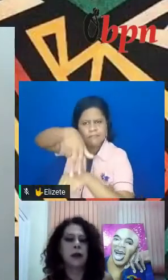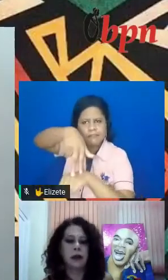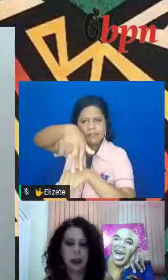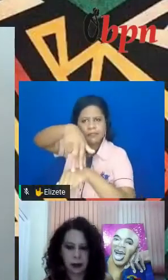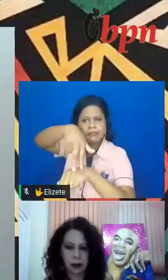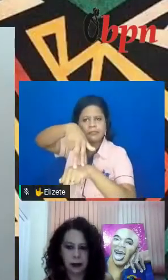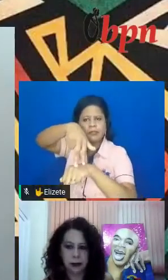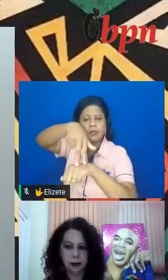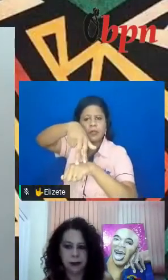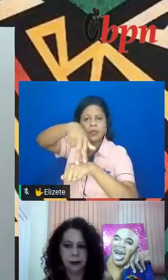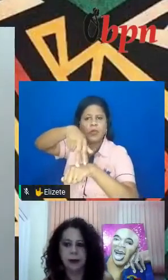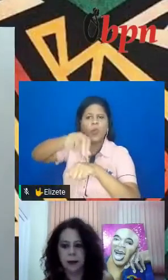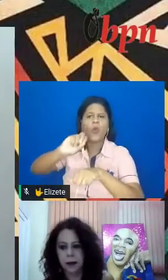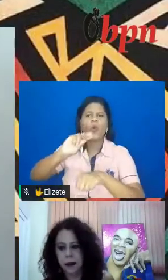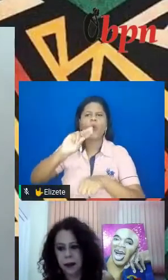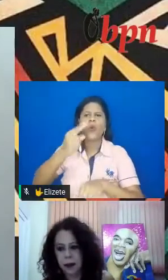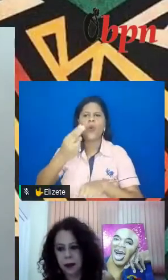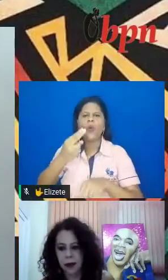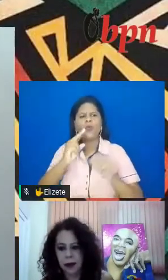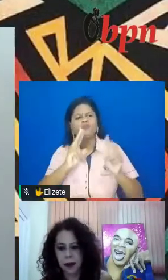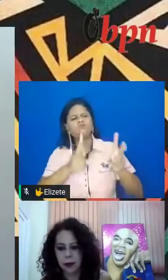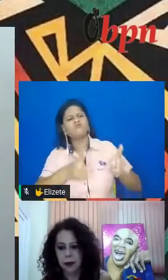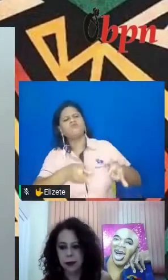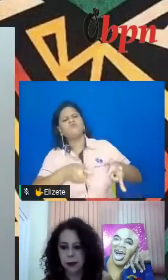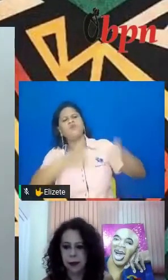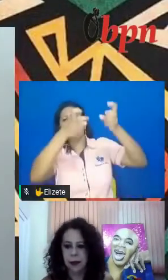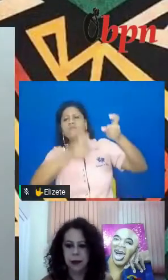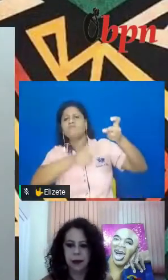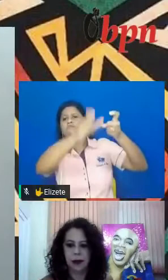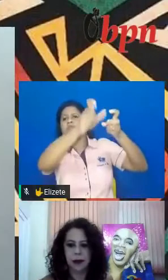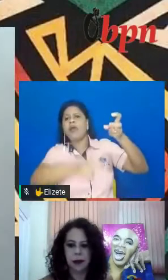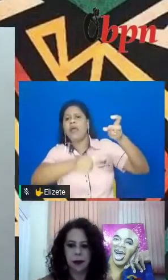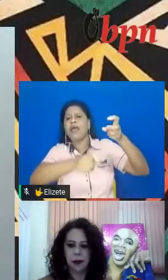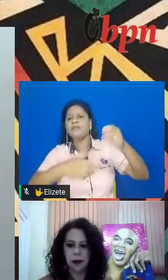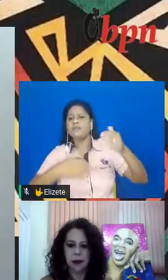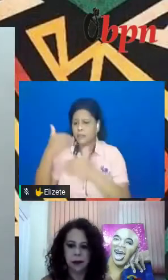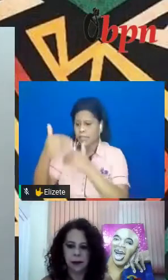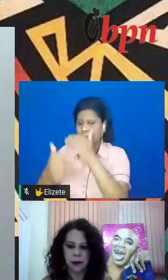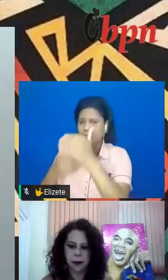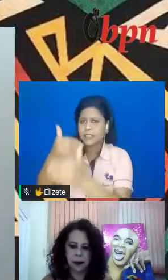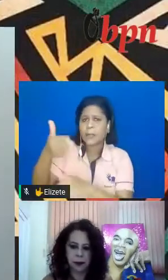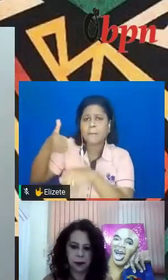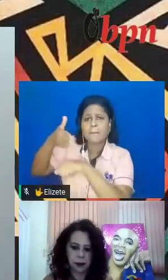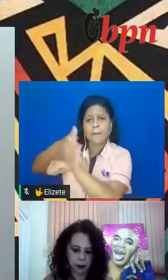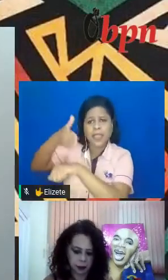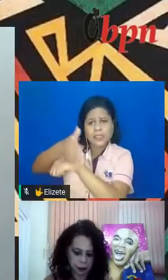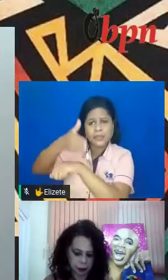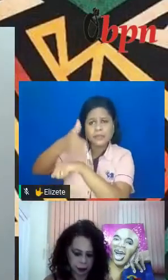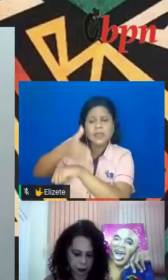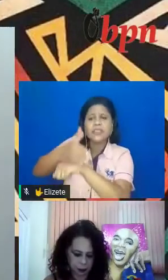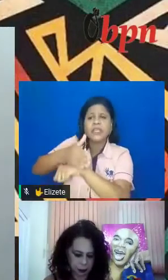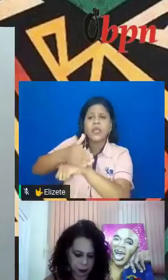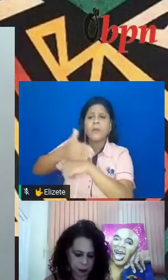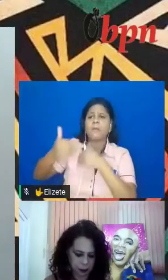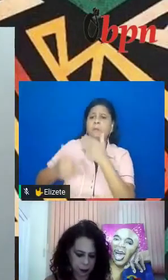ou identificados, né, nesse processo falocêntrico e notadamente branco,